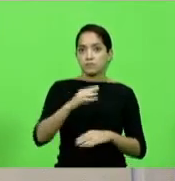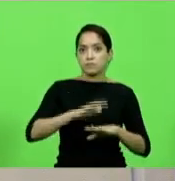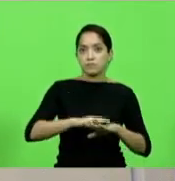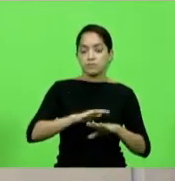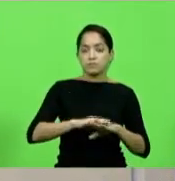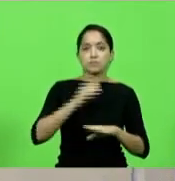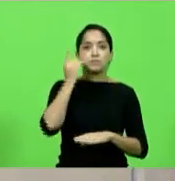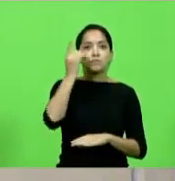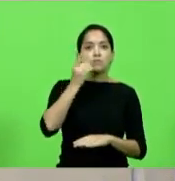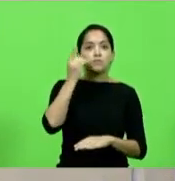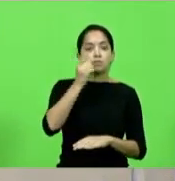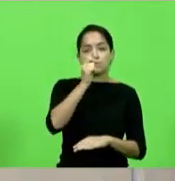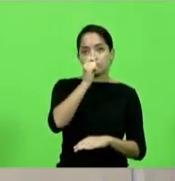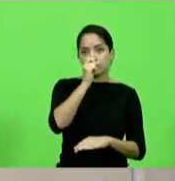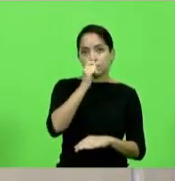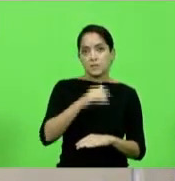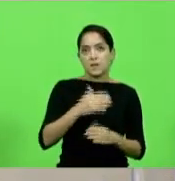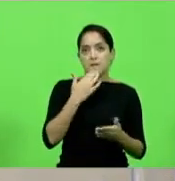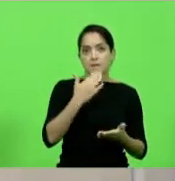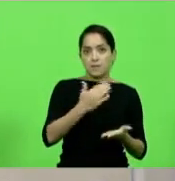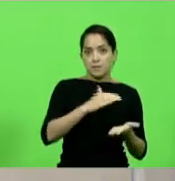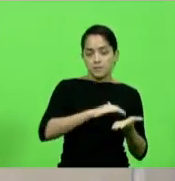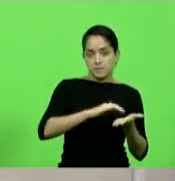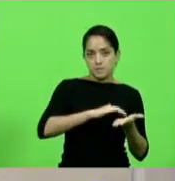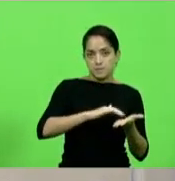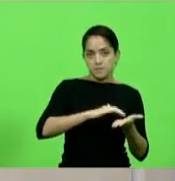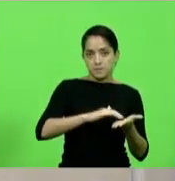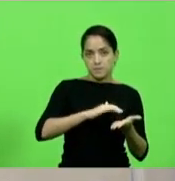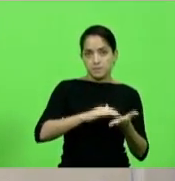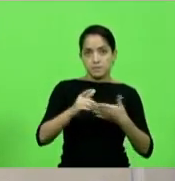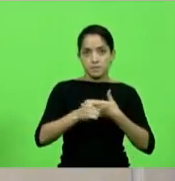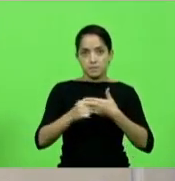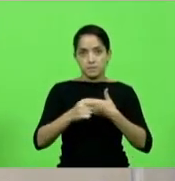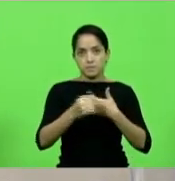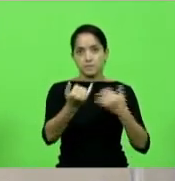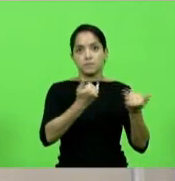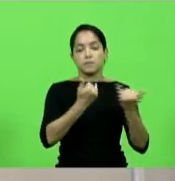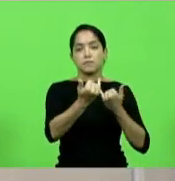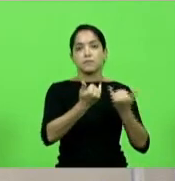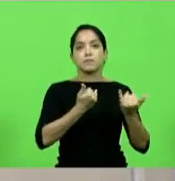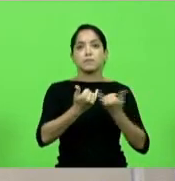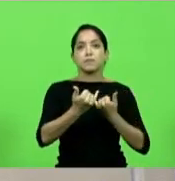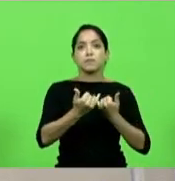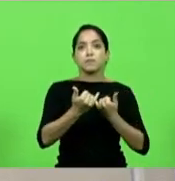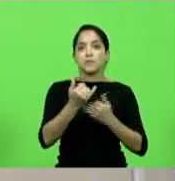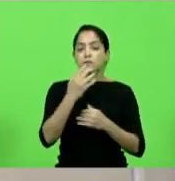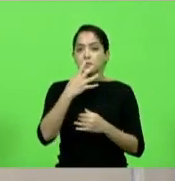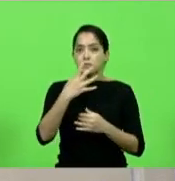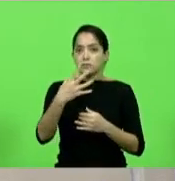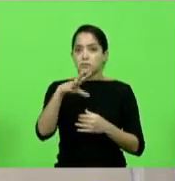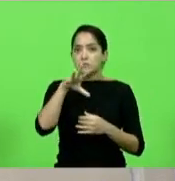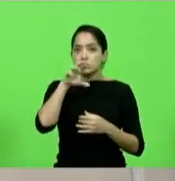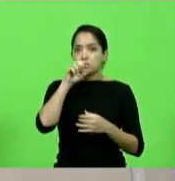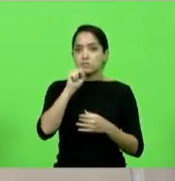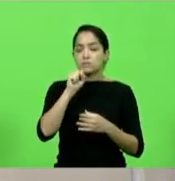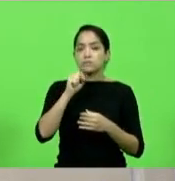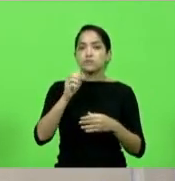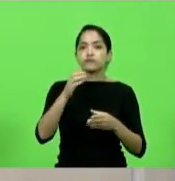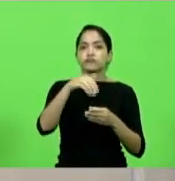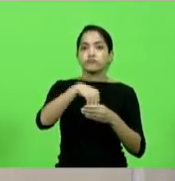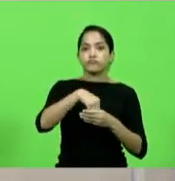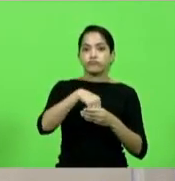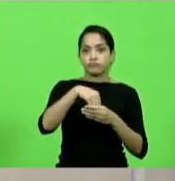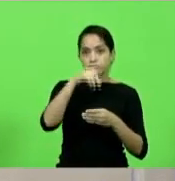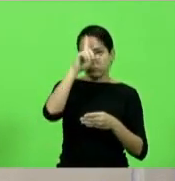João Amin, solicitando ao secretário de Estado da Casa Civil informações acerca de oxigênio hospitalar no Estado, em discussão,